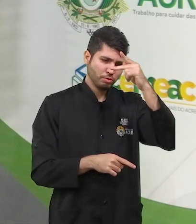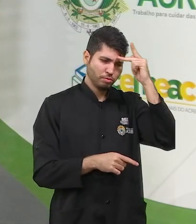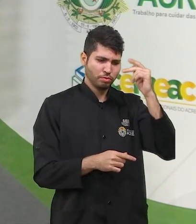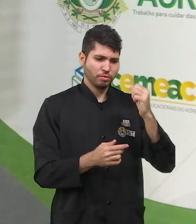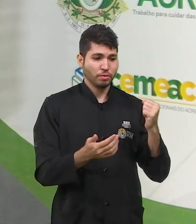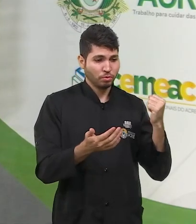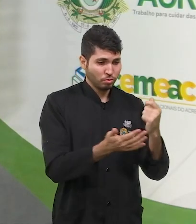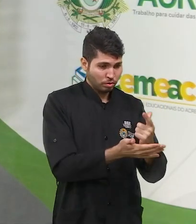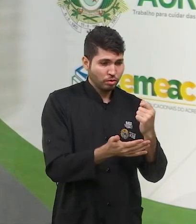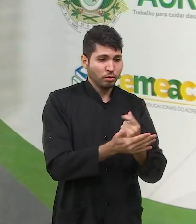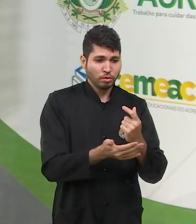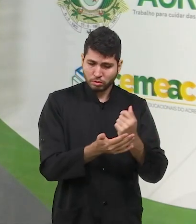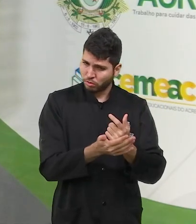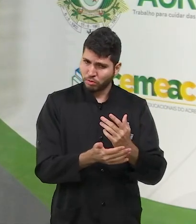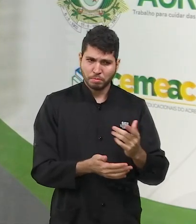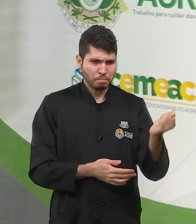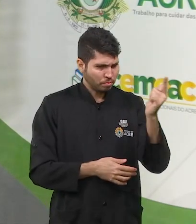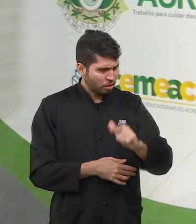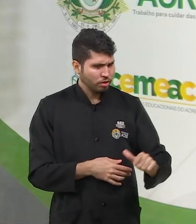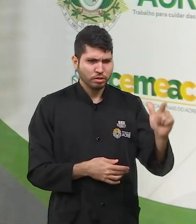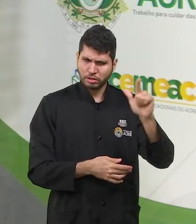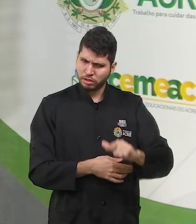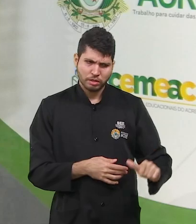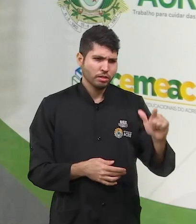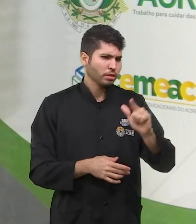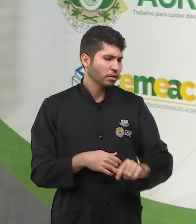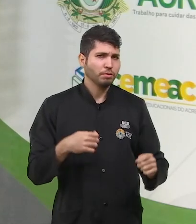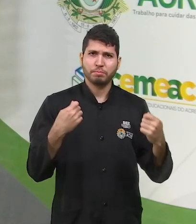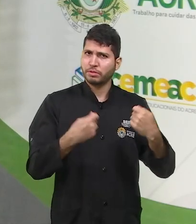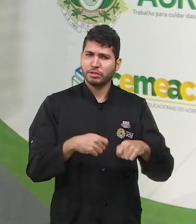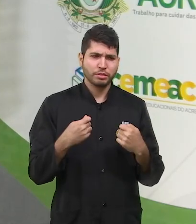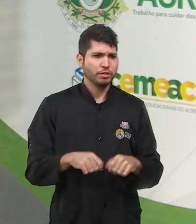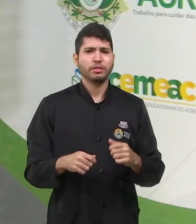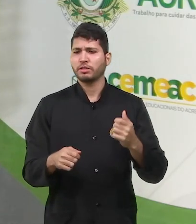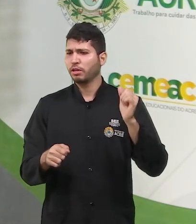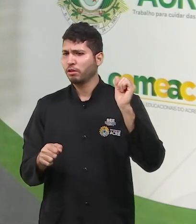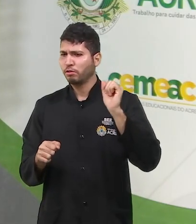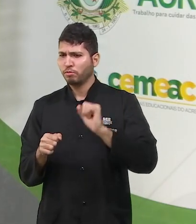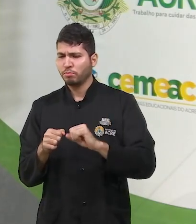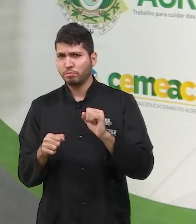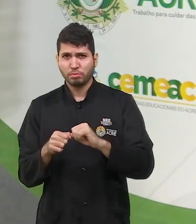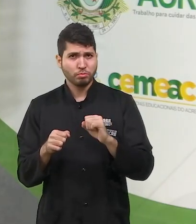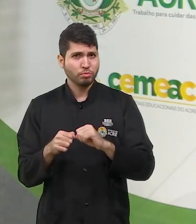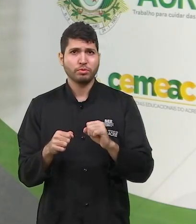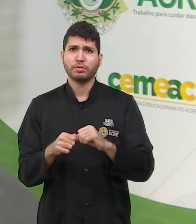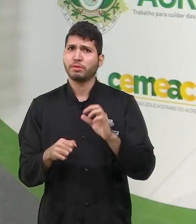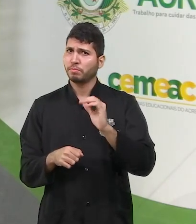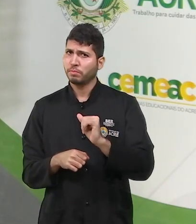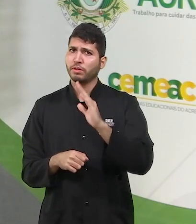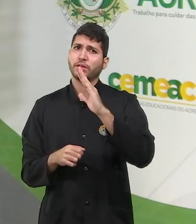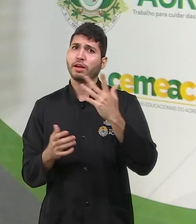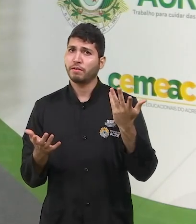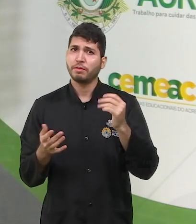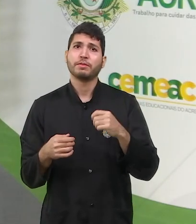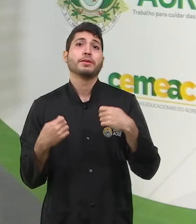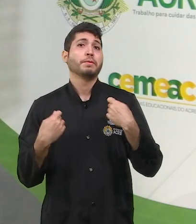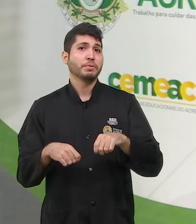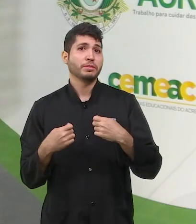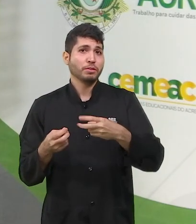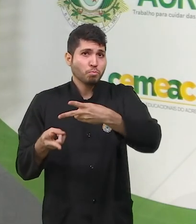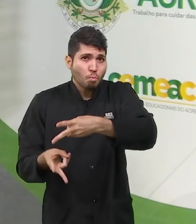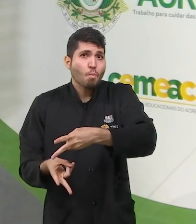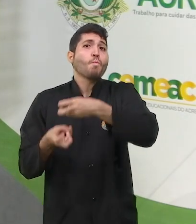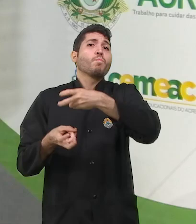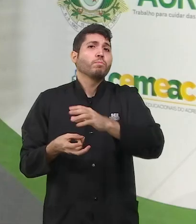aumentar. Essa ideia justamente de que precisa se produzir mais, logo precisa se retirar muito mais matéria-prima da